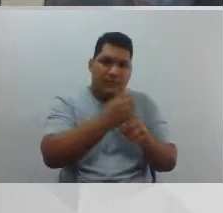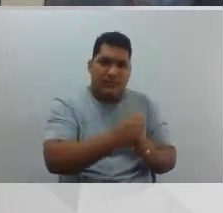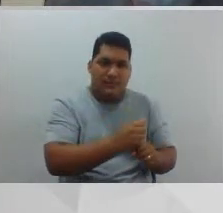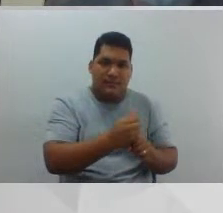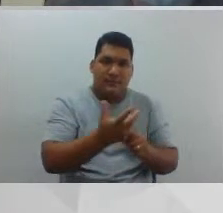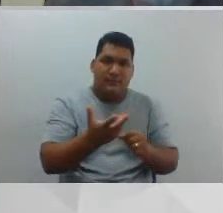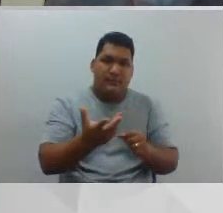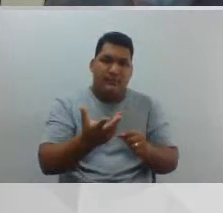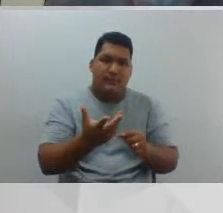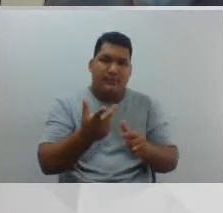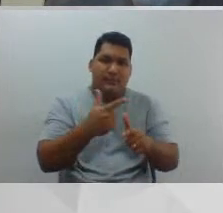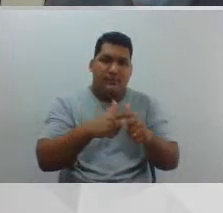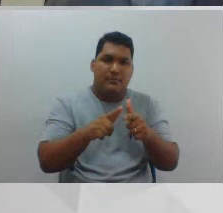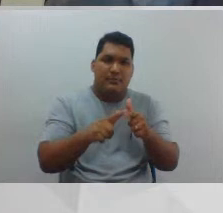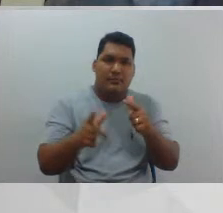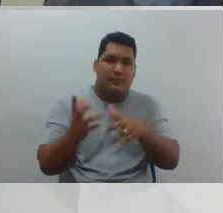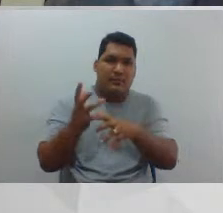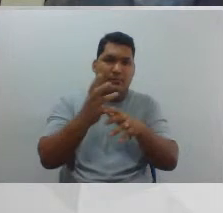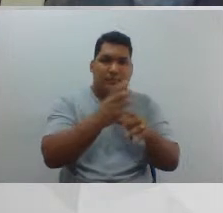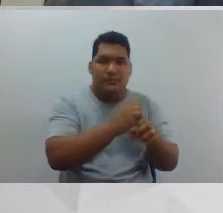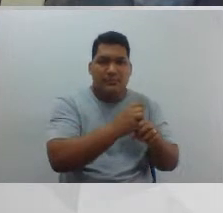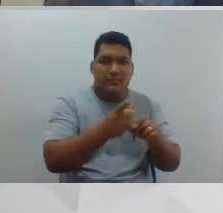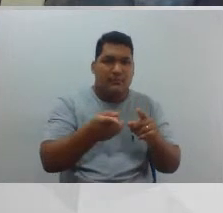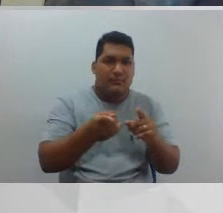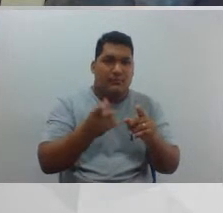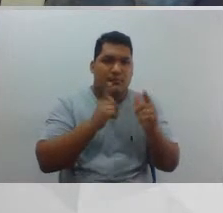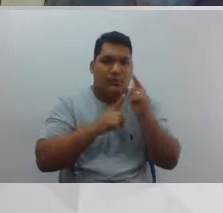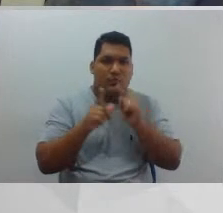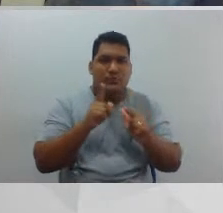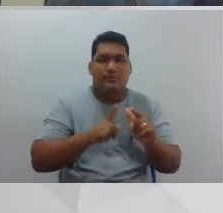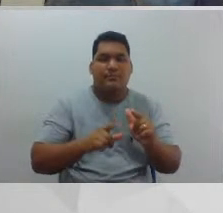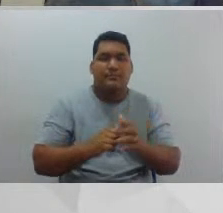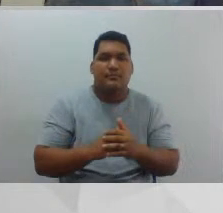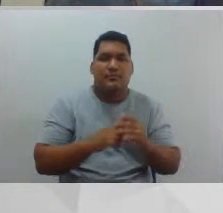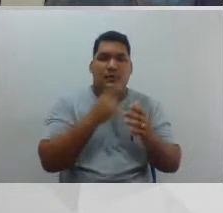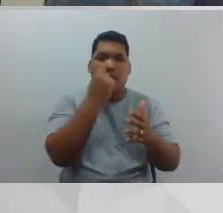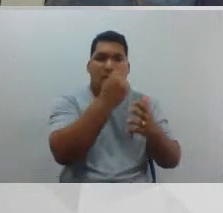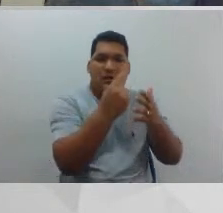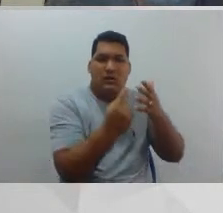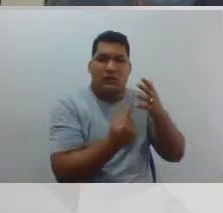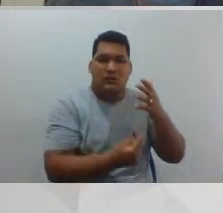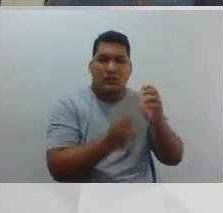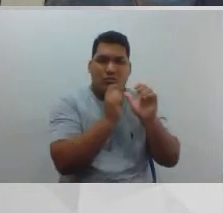problema com aquelas funções em cada um dos neurônios.